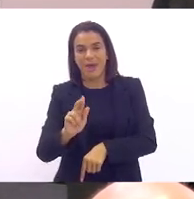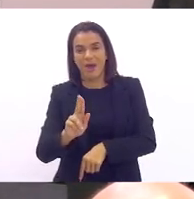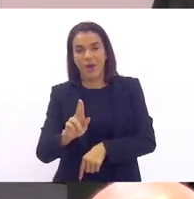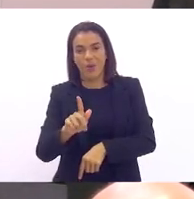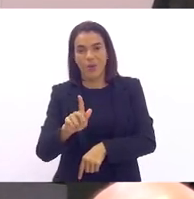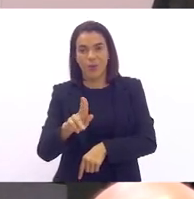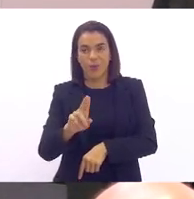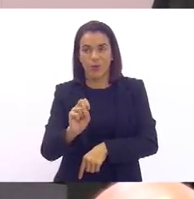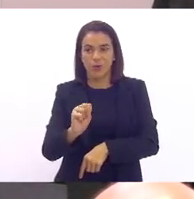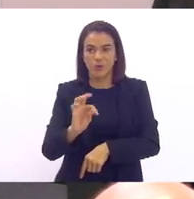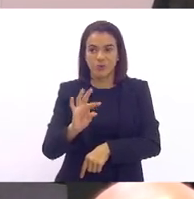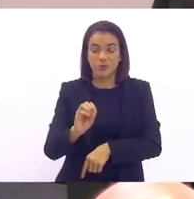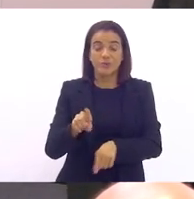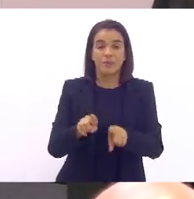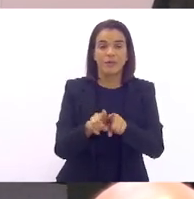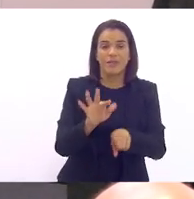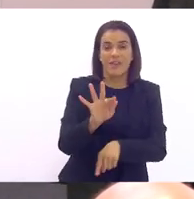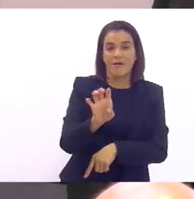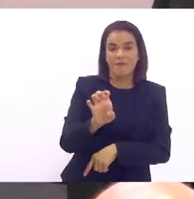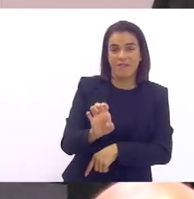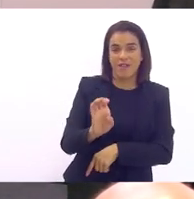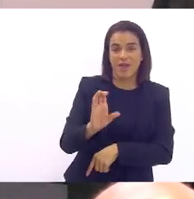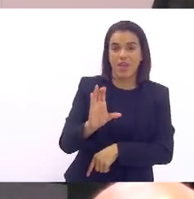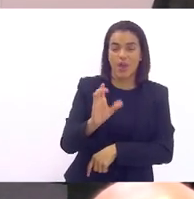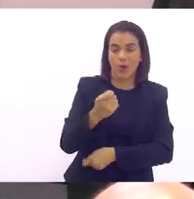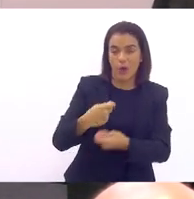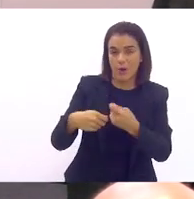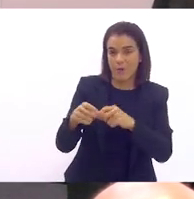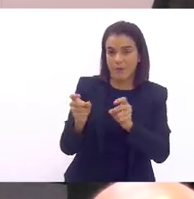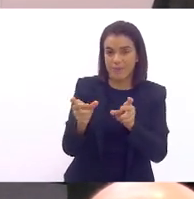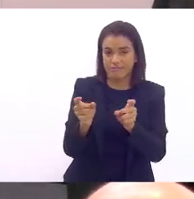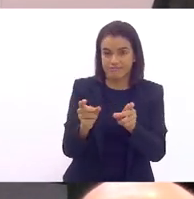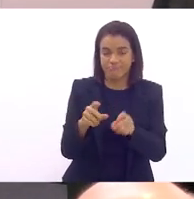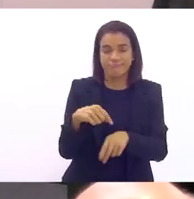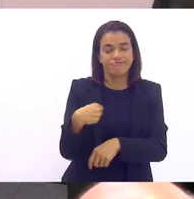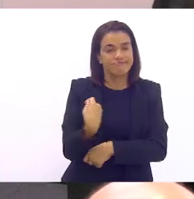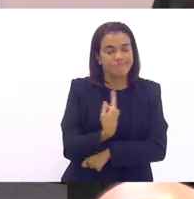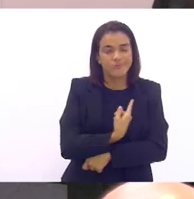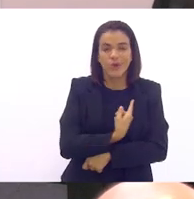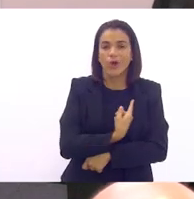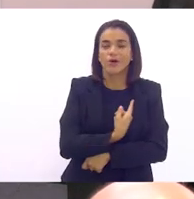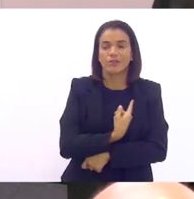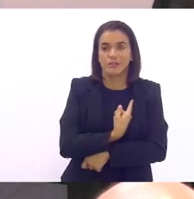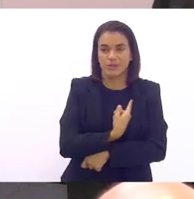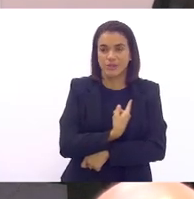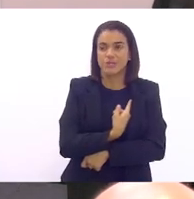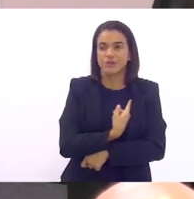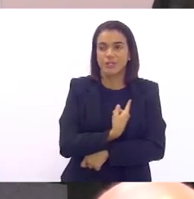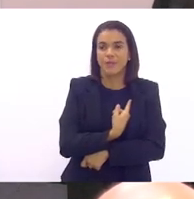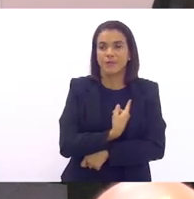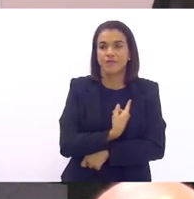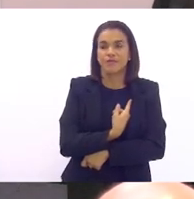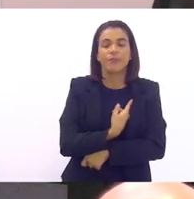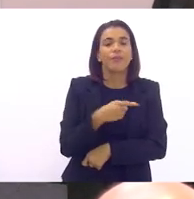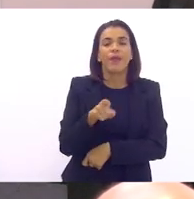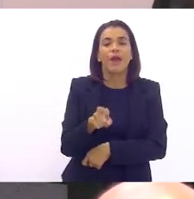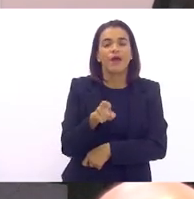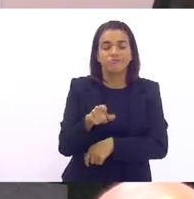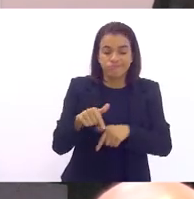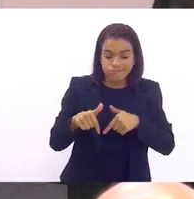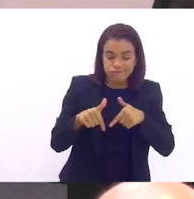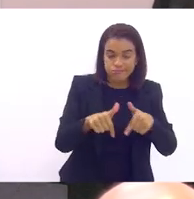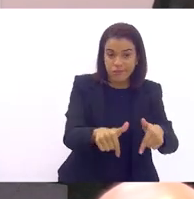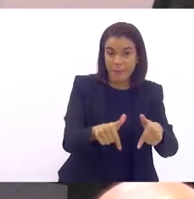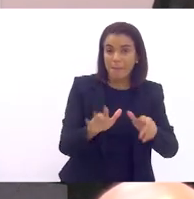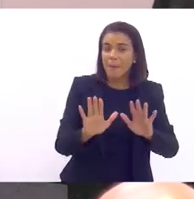isso com o presidente da F comércio é preciso que nós passemos a fazer a as coisas acontecerem